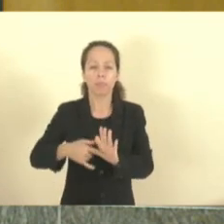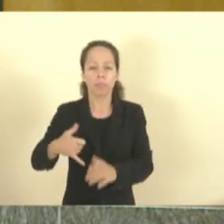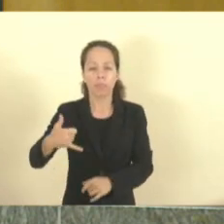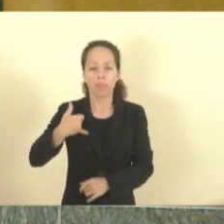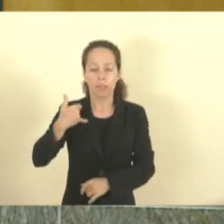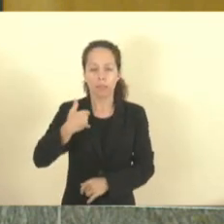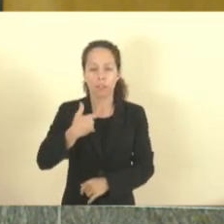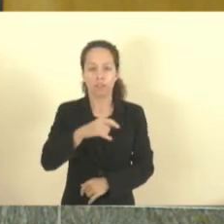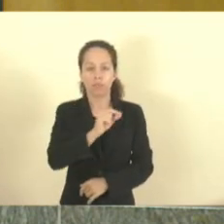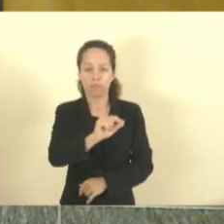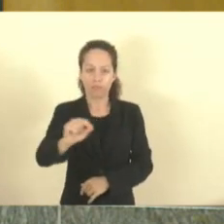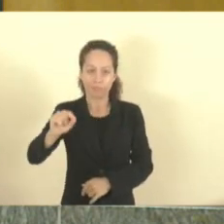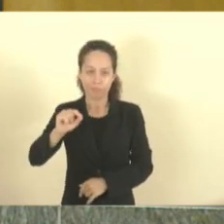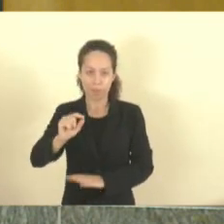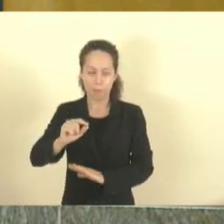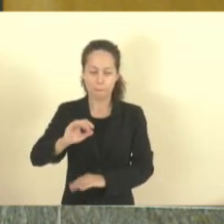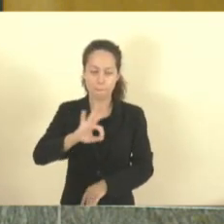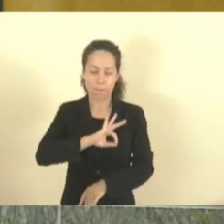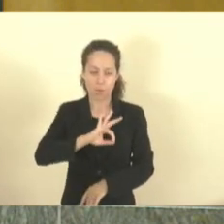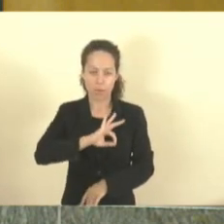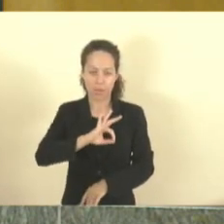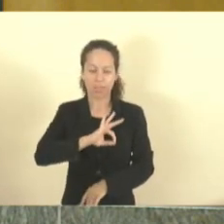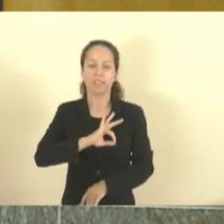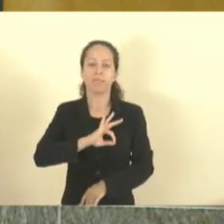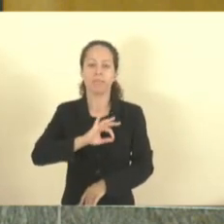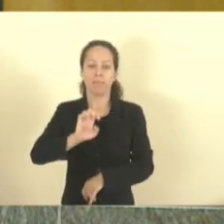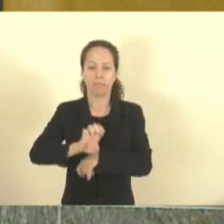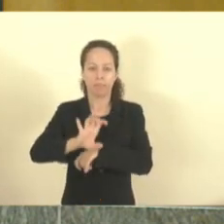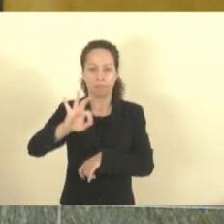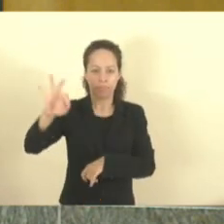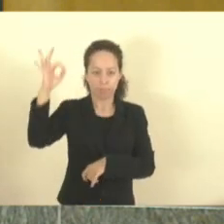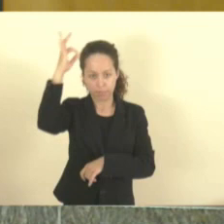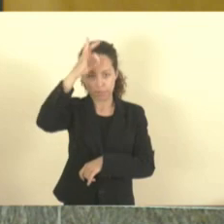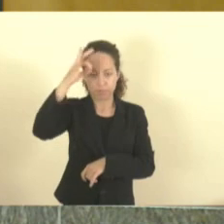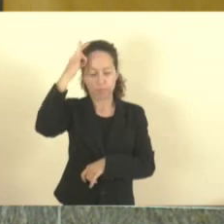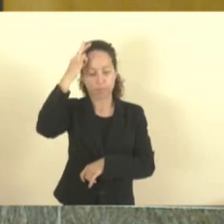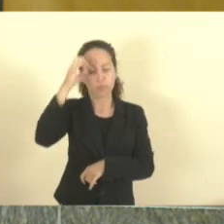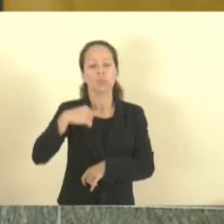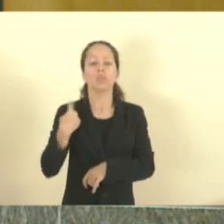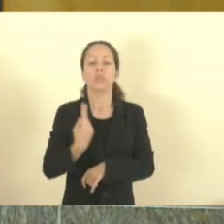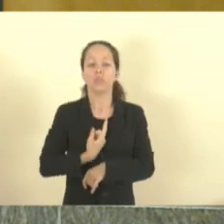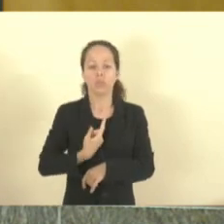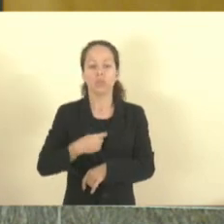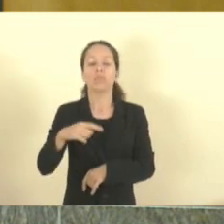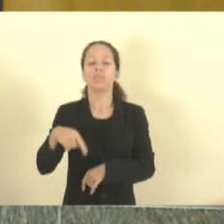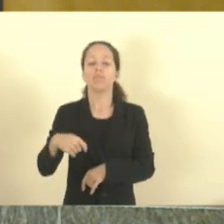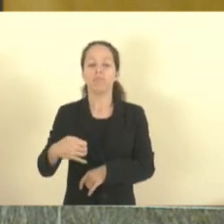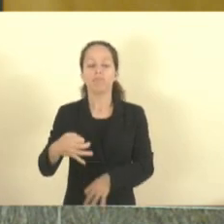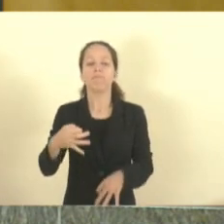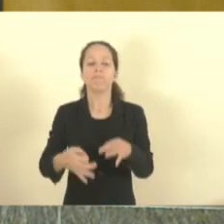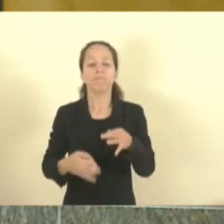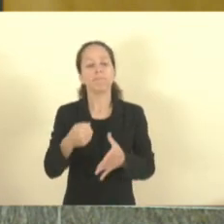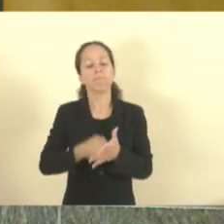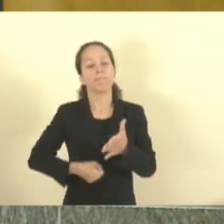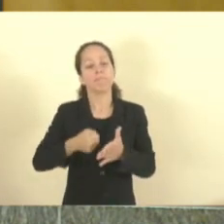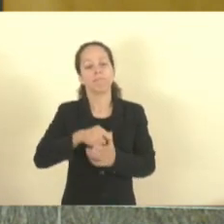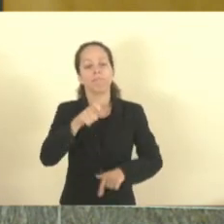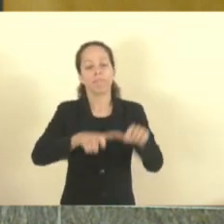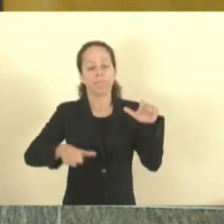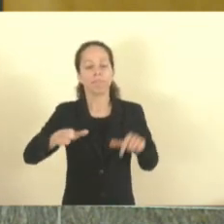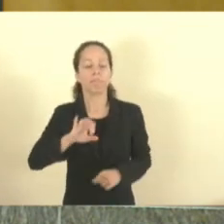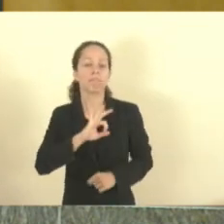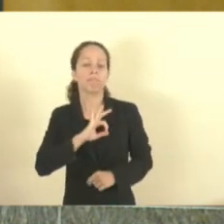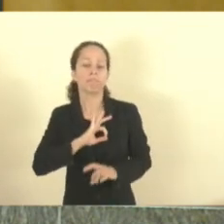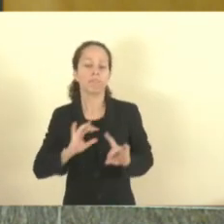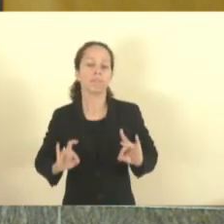dos policiais, né, dos militares aqui no Estado do Espírito Santo, que faremos também justiça com nossos policiais, especialmente os